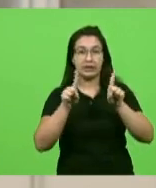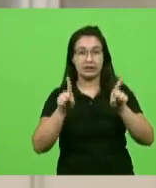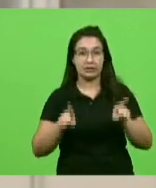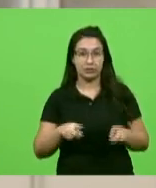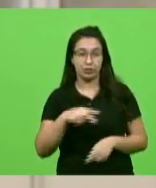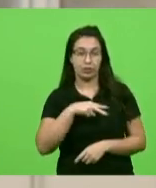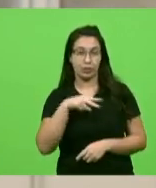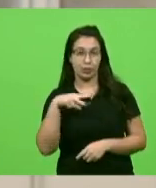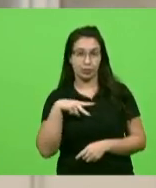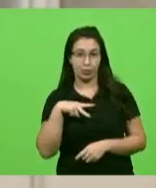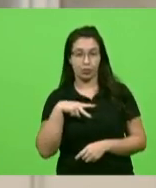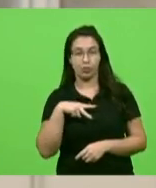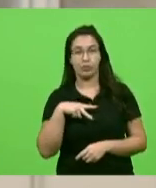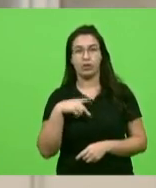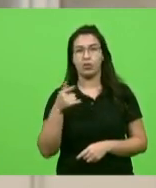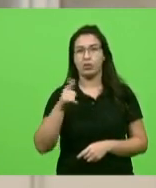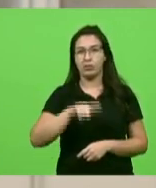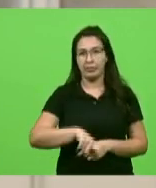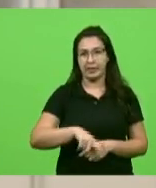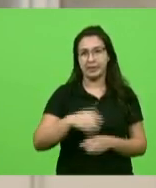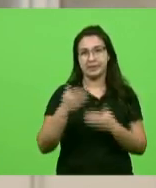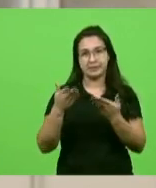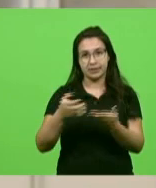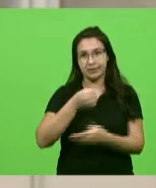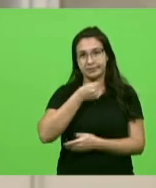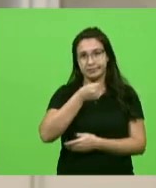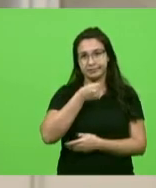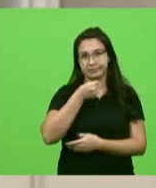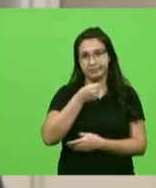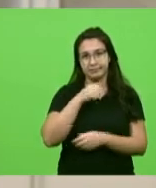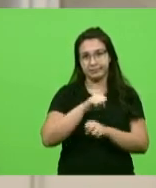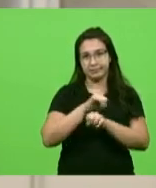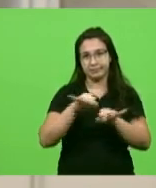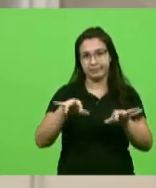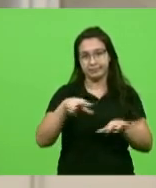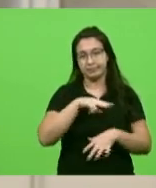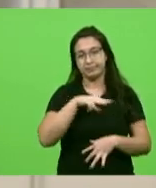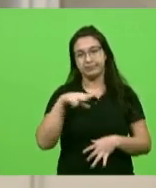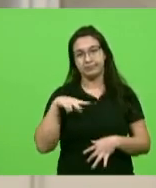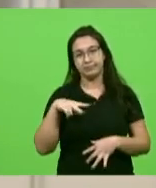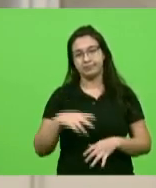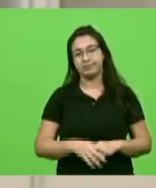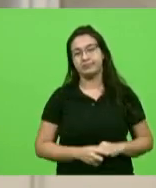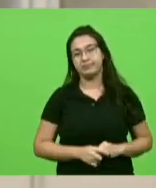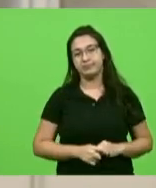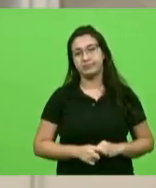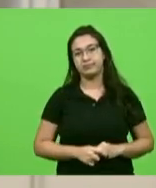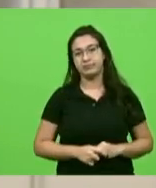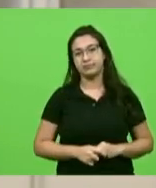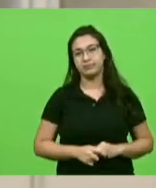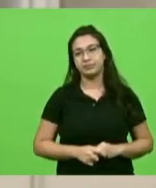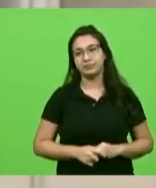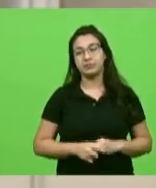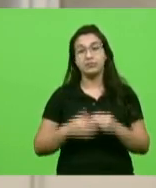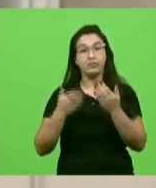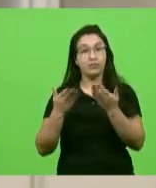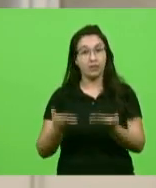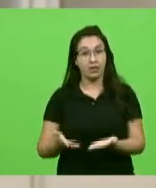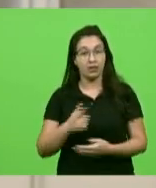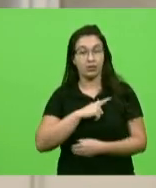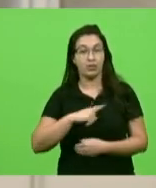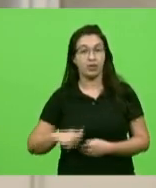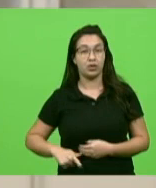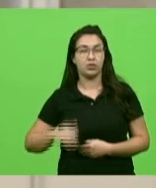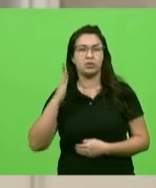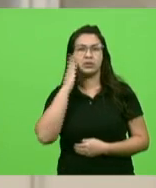além das entrevistas coletivas do governador desta forma à medida que o governador sabia do